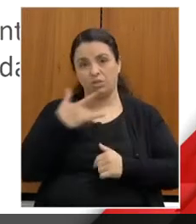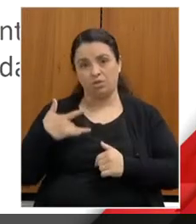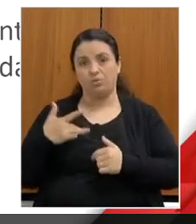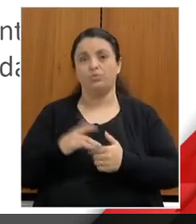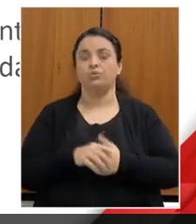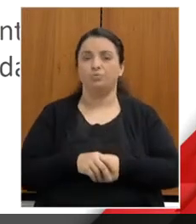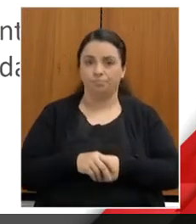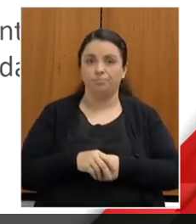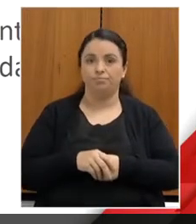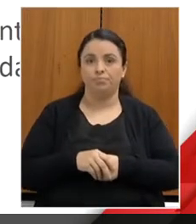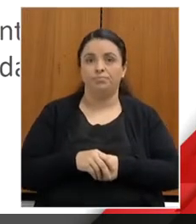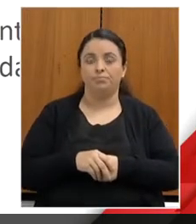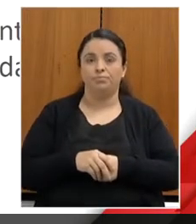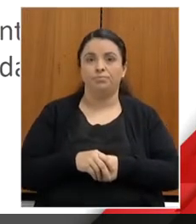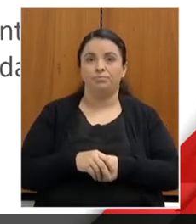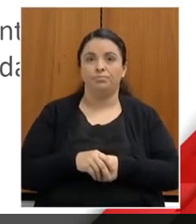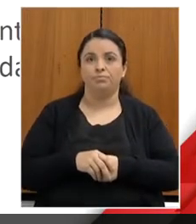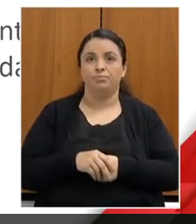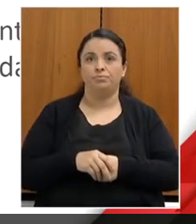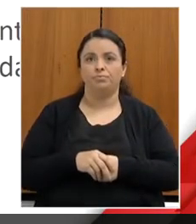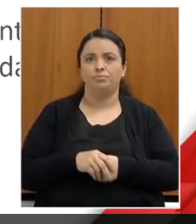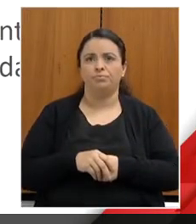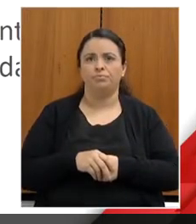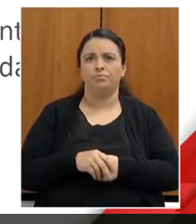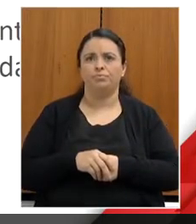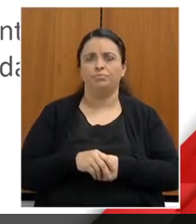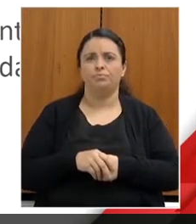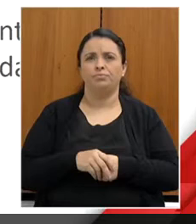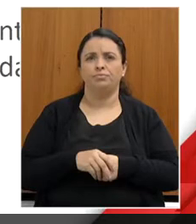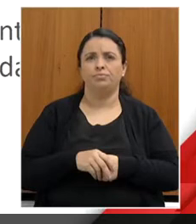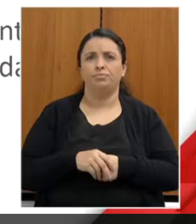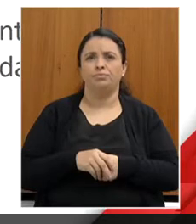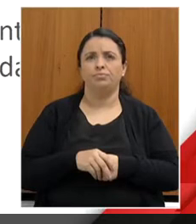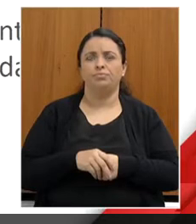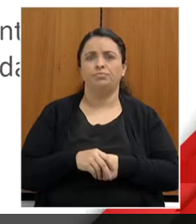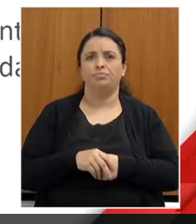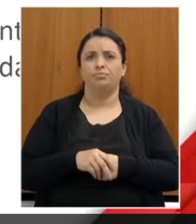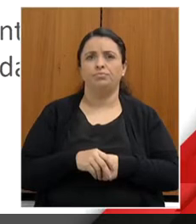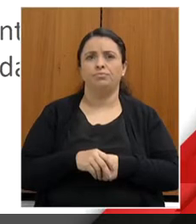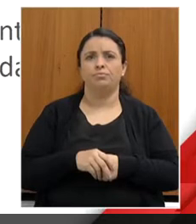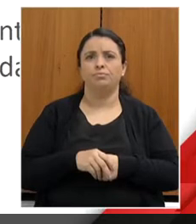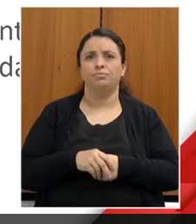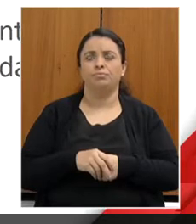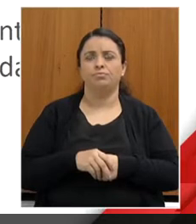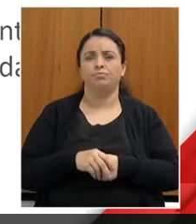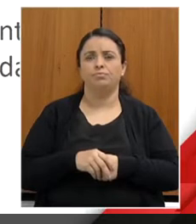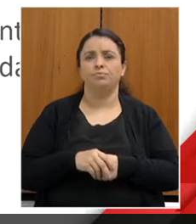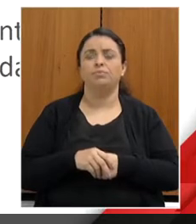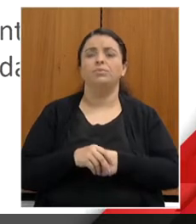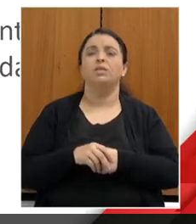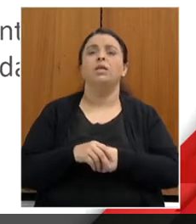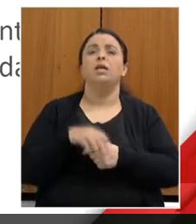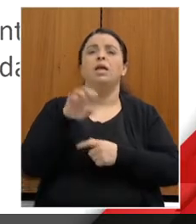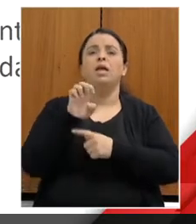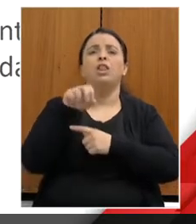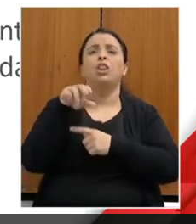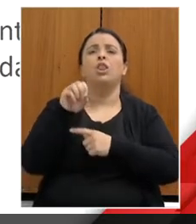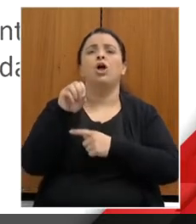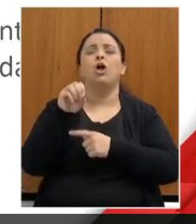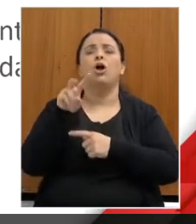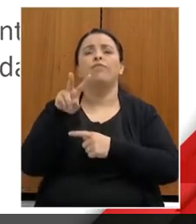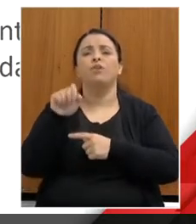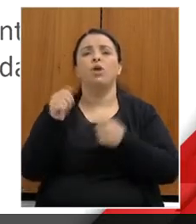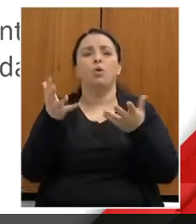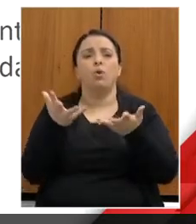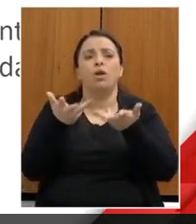Em relação à inova e qualifica SES, em decorrência das medidas de